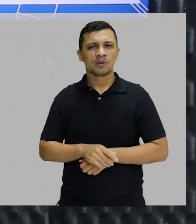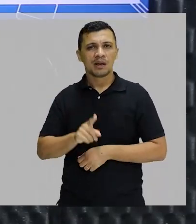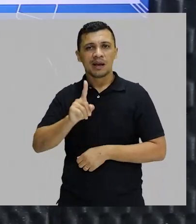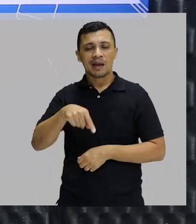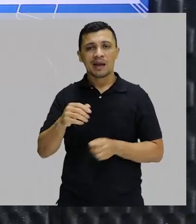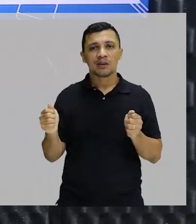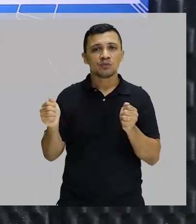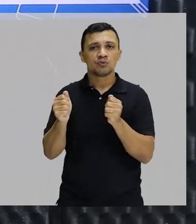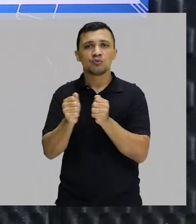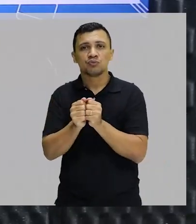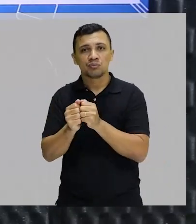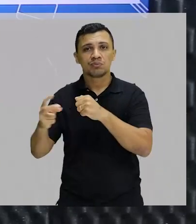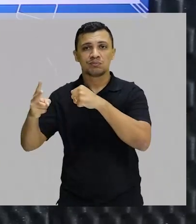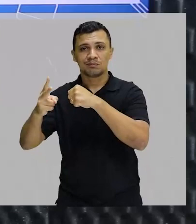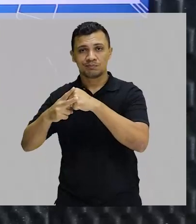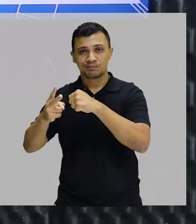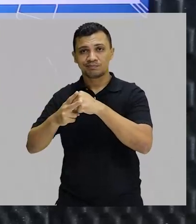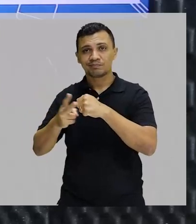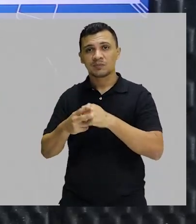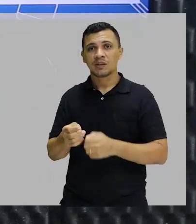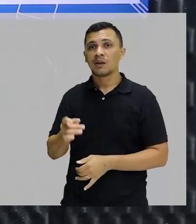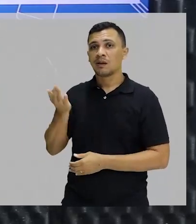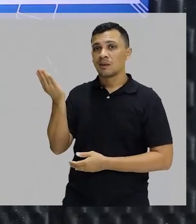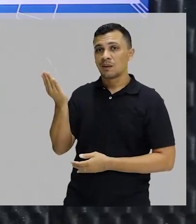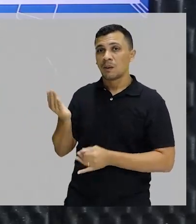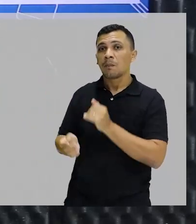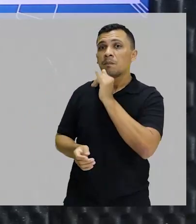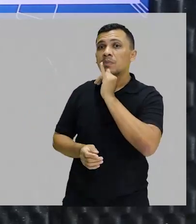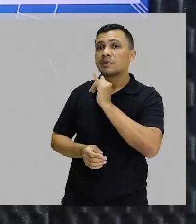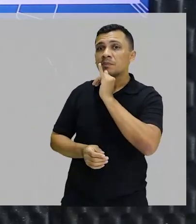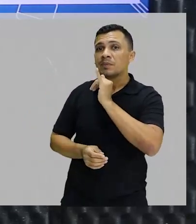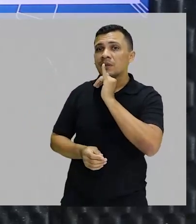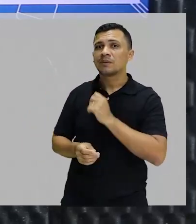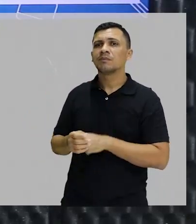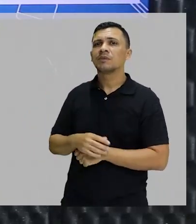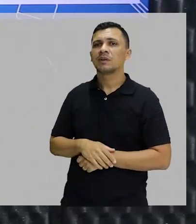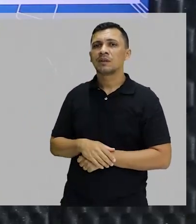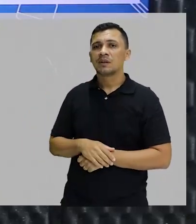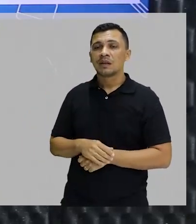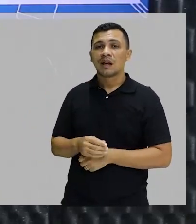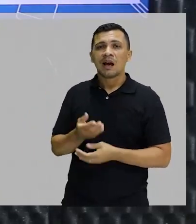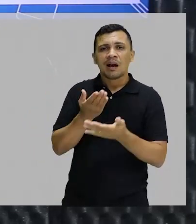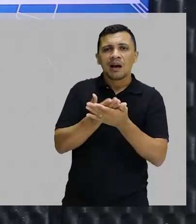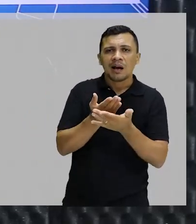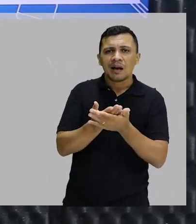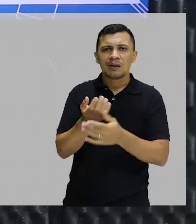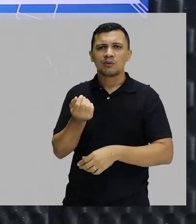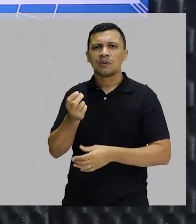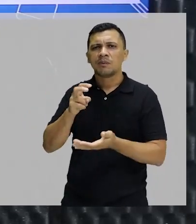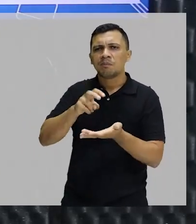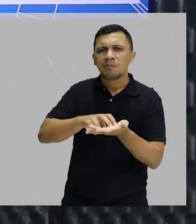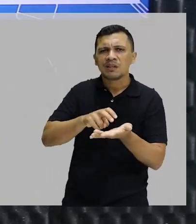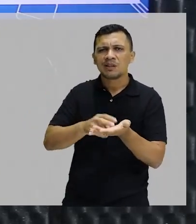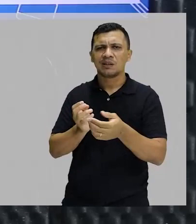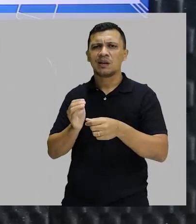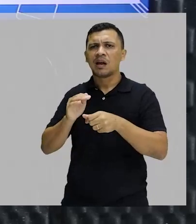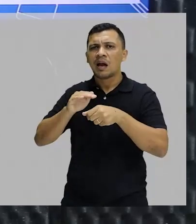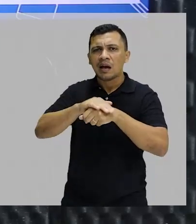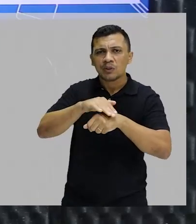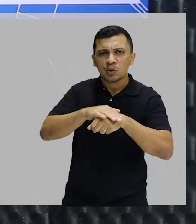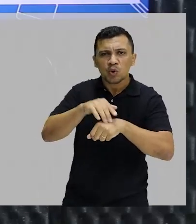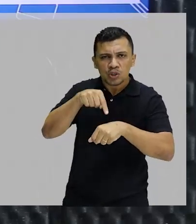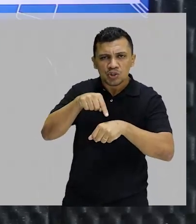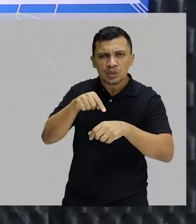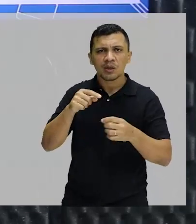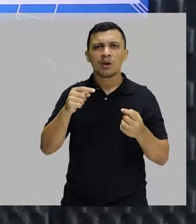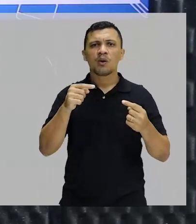adjuntos adverbiais, né? Aqui no primeiro caso, durante a aula, durante a manhã, durante a noite, está dando uma ideia de